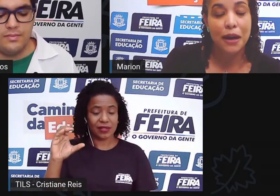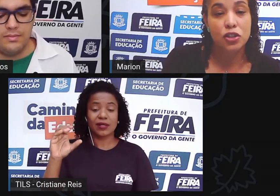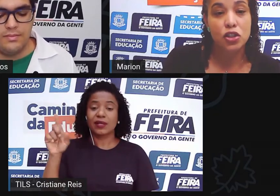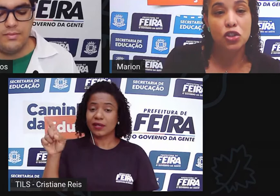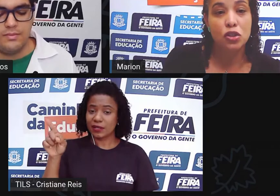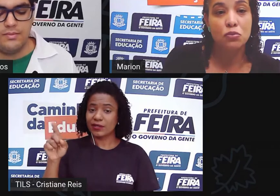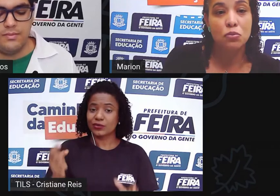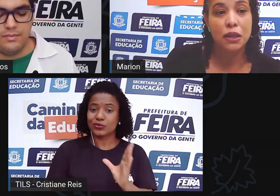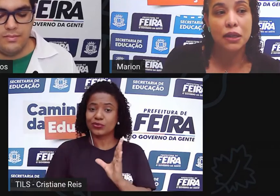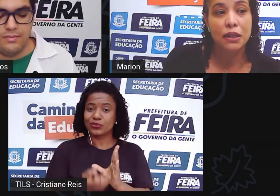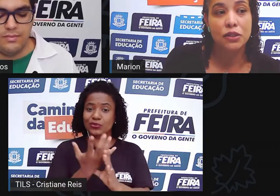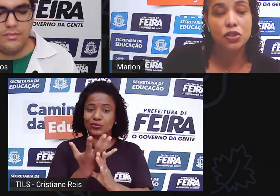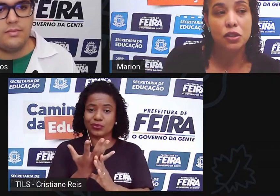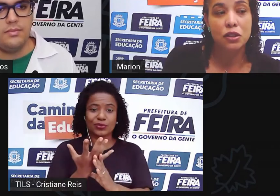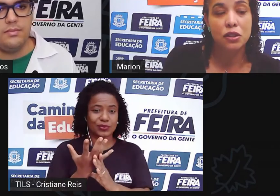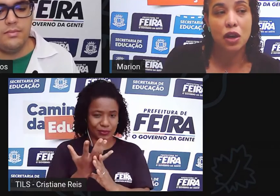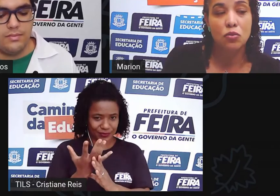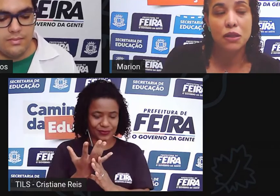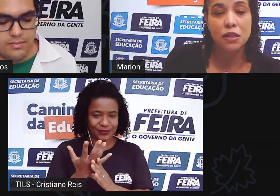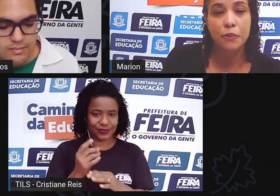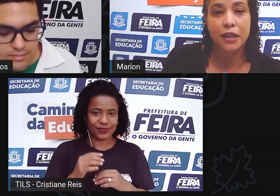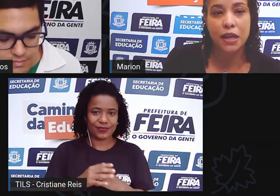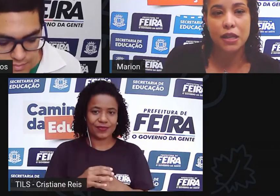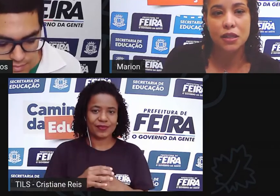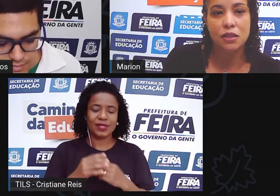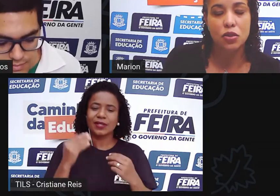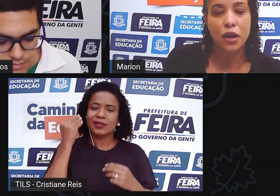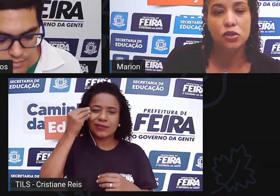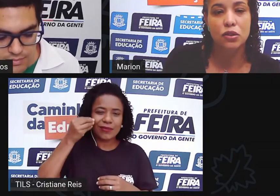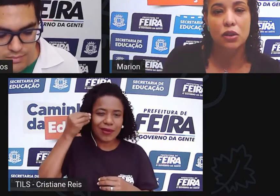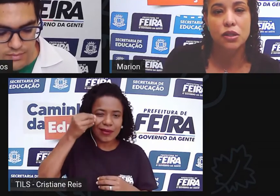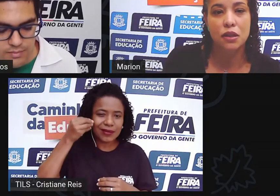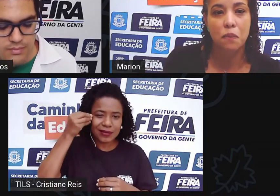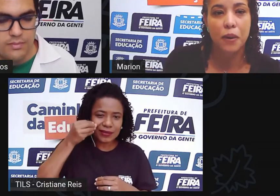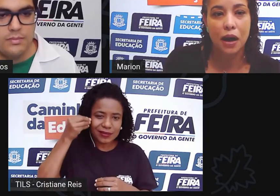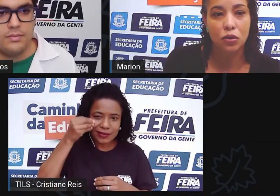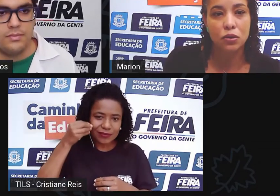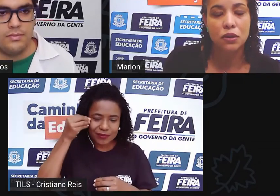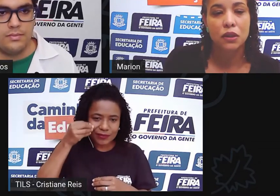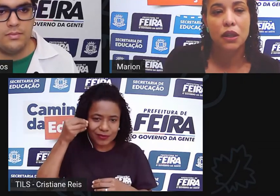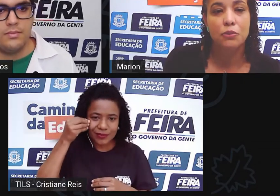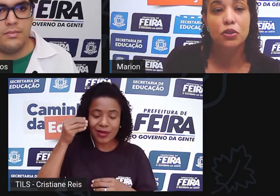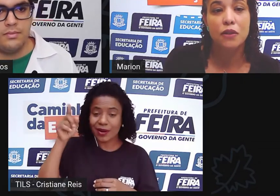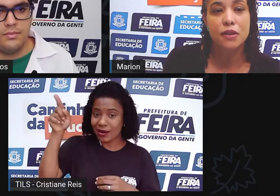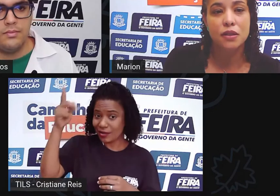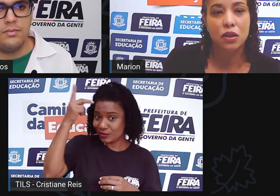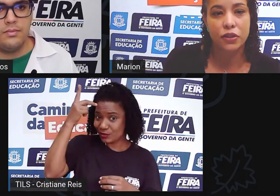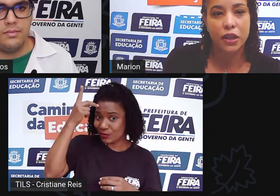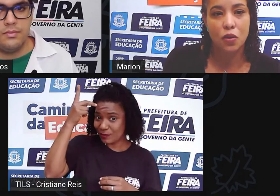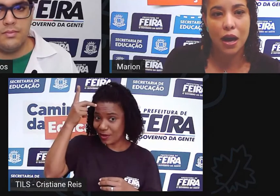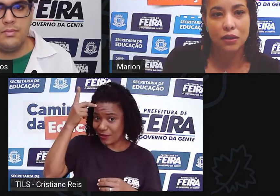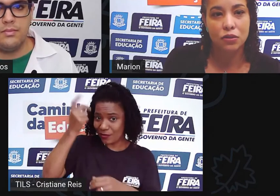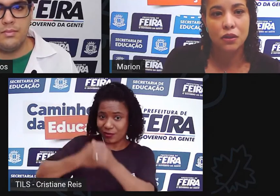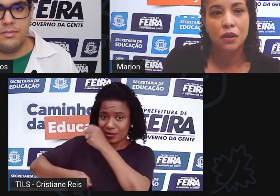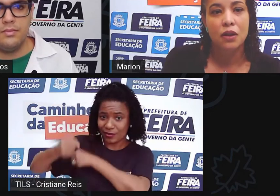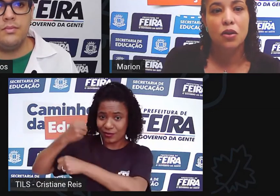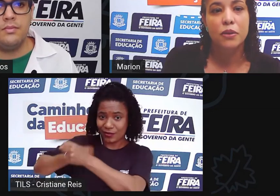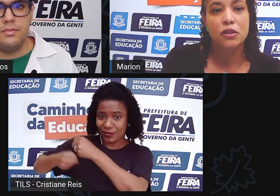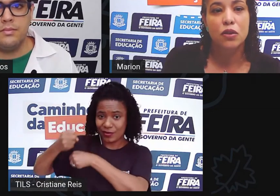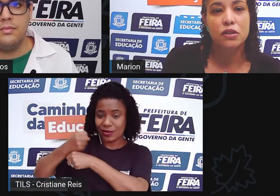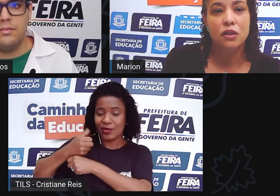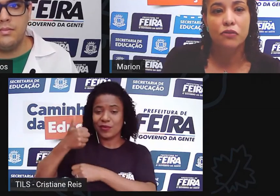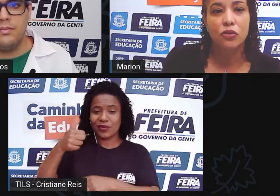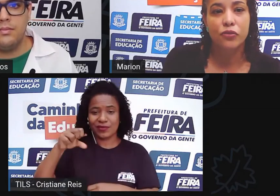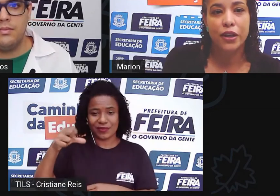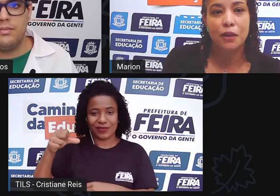a partir de algumas experiências que o Regional de São Paulo, em 1994,